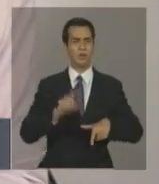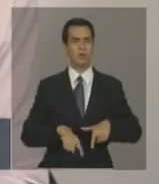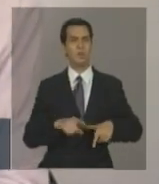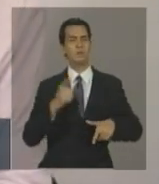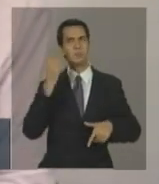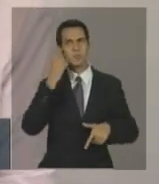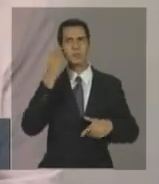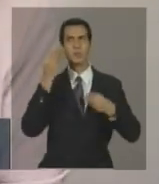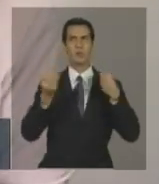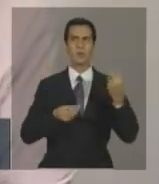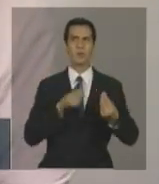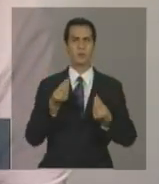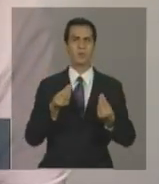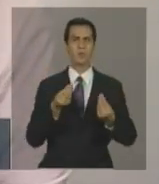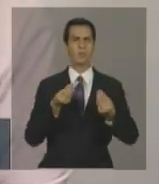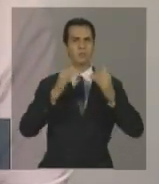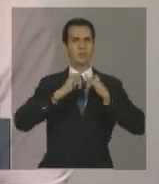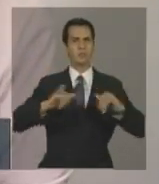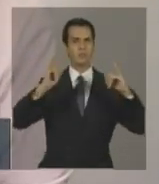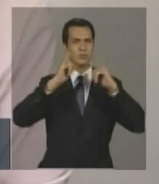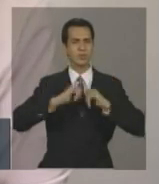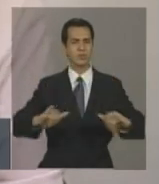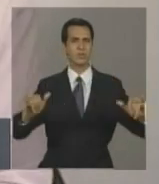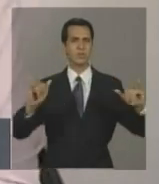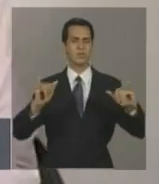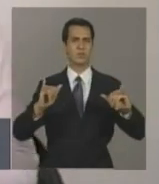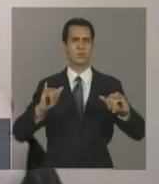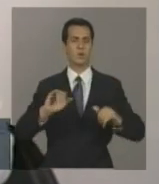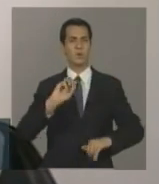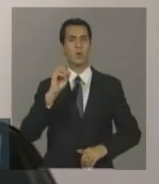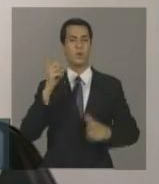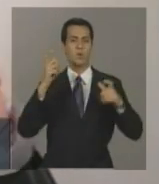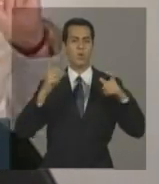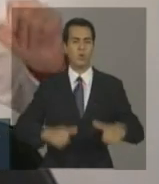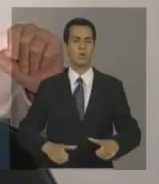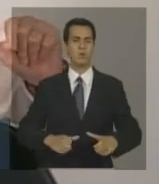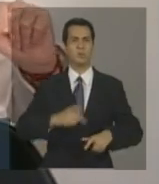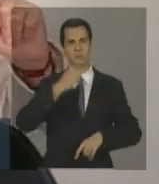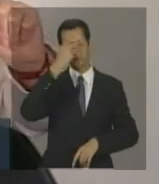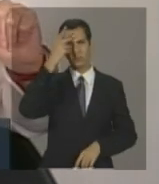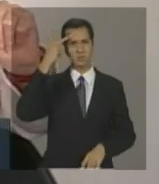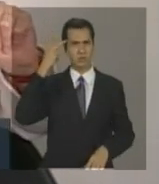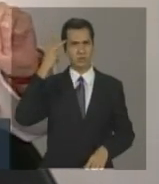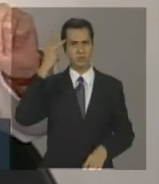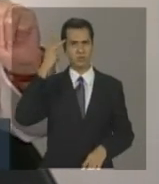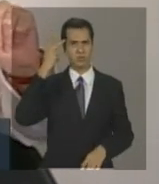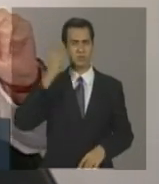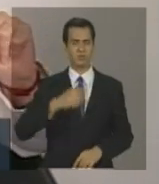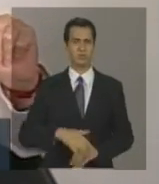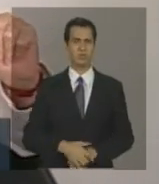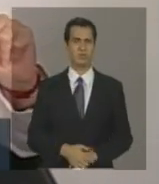não é possível divulgarmos onde determinados